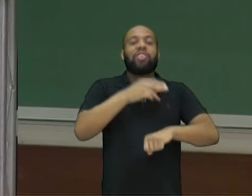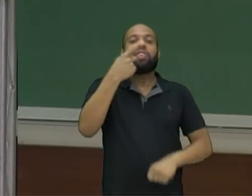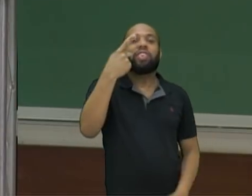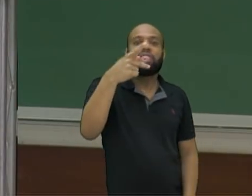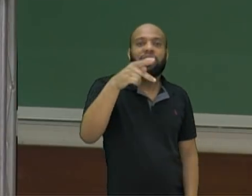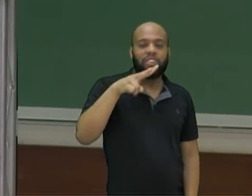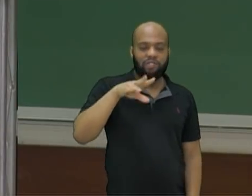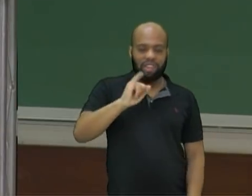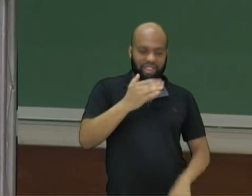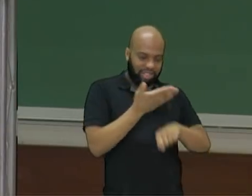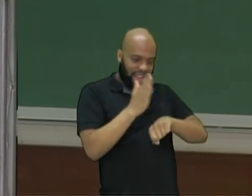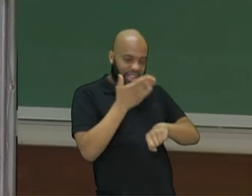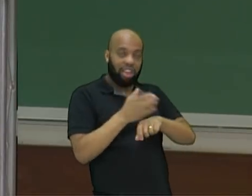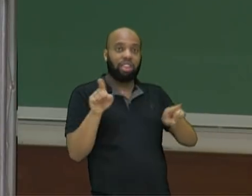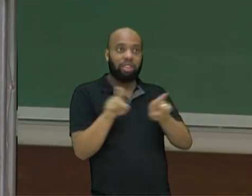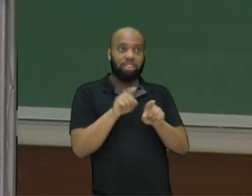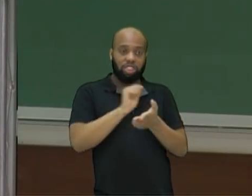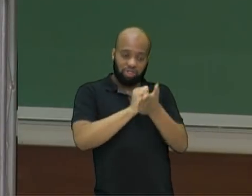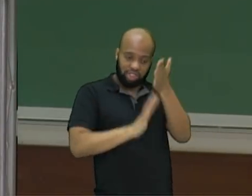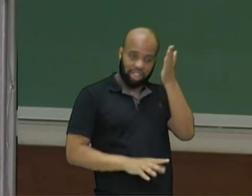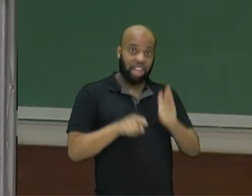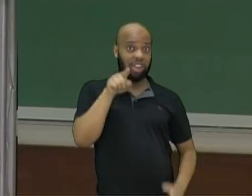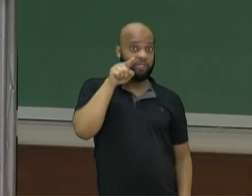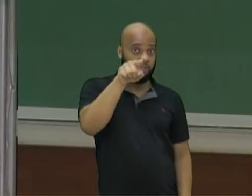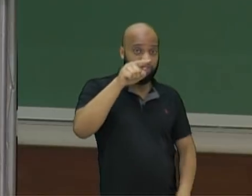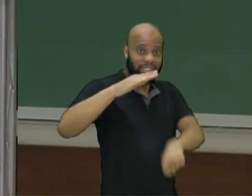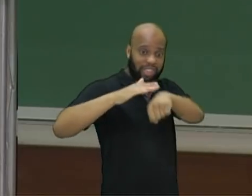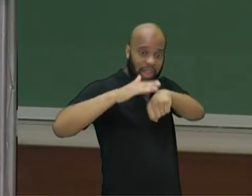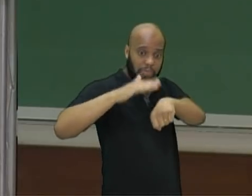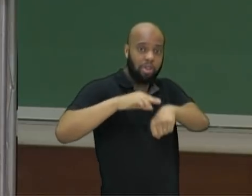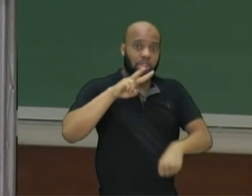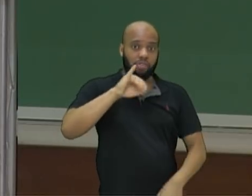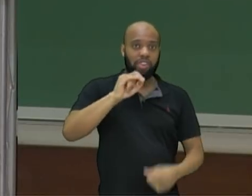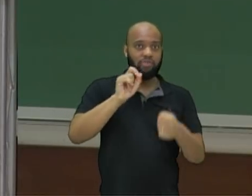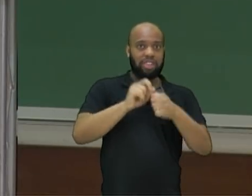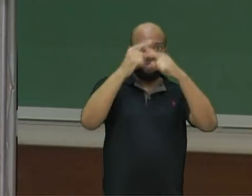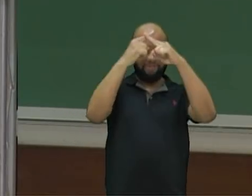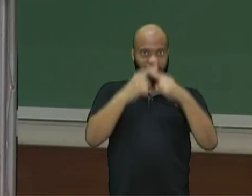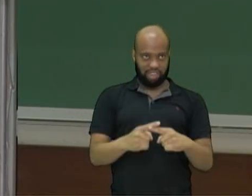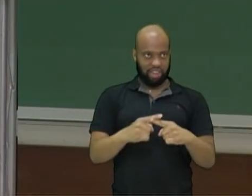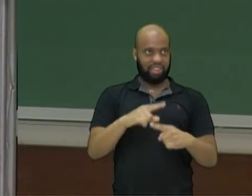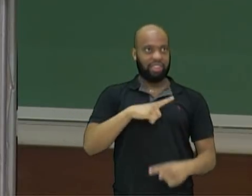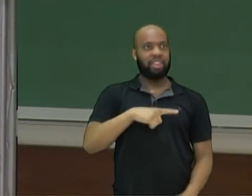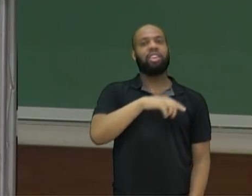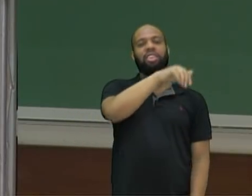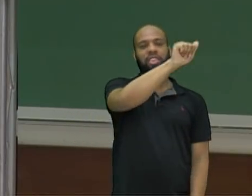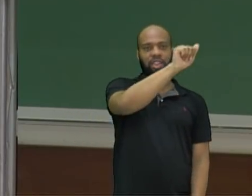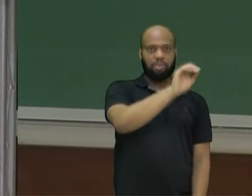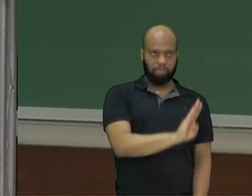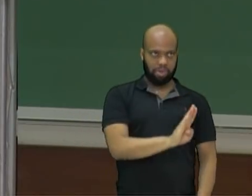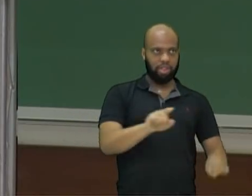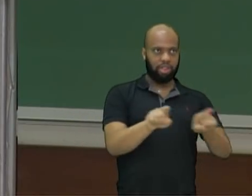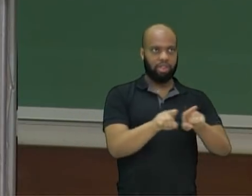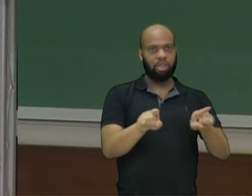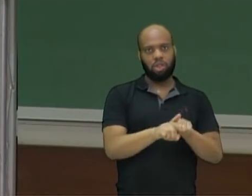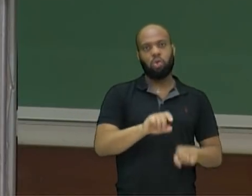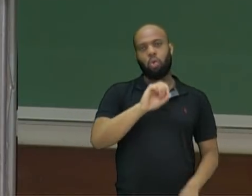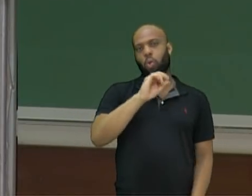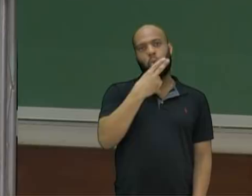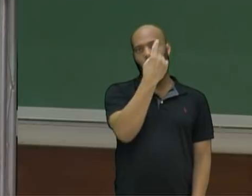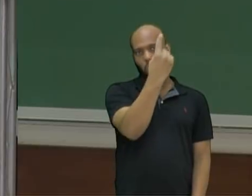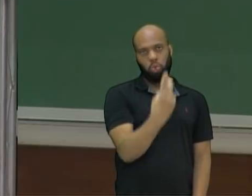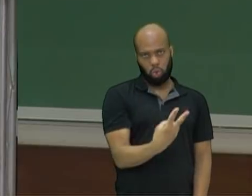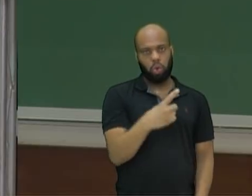praticarem uma atividade para que vocês efetuem as multiplicações a seguir. Então, eu tenho a letra A, a letra B, ou 1,